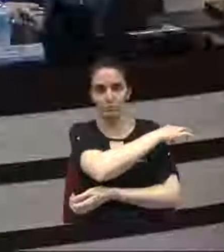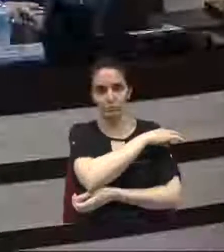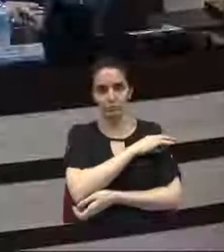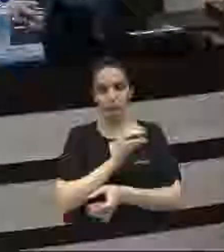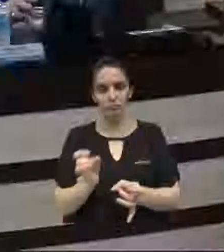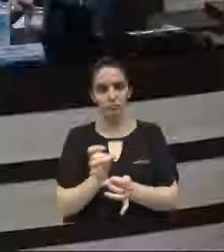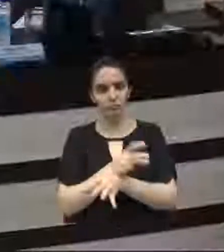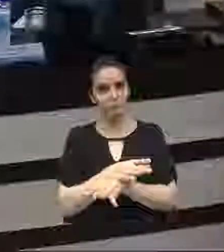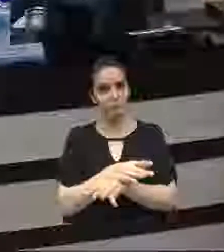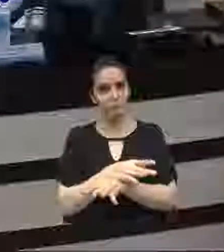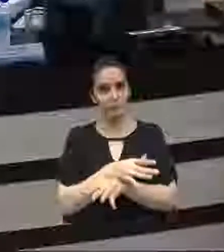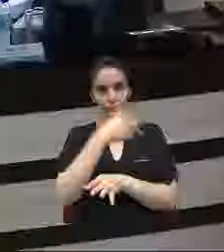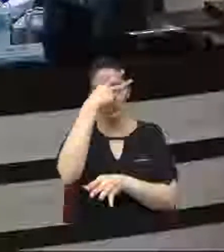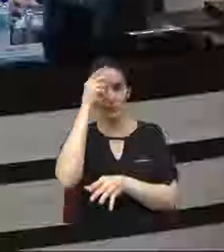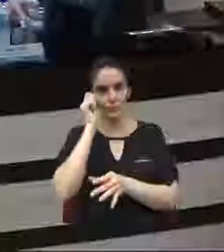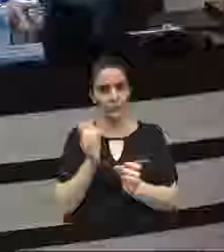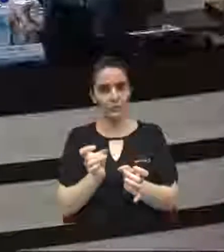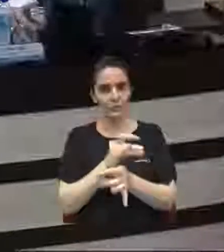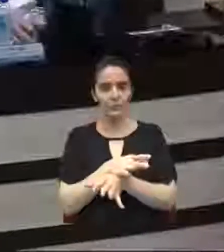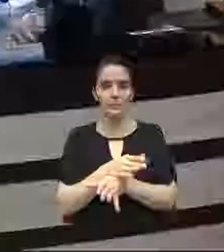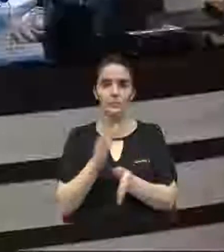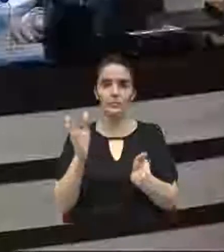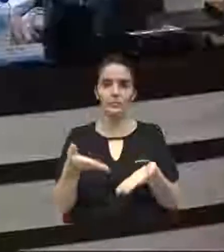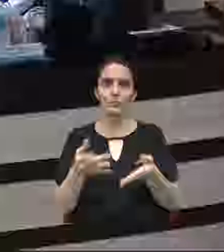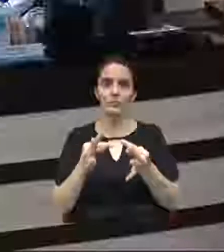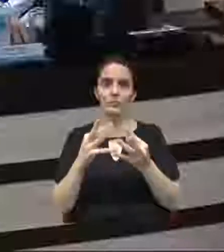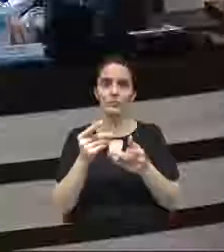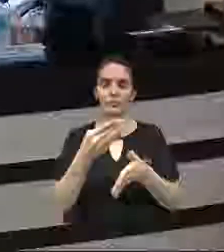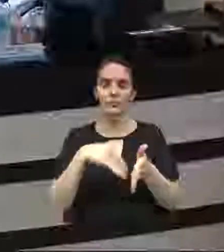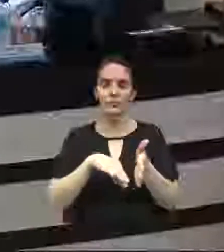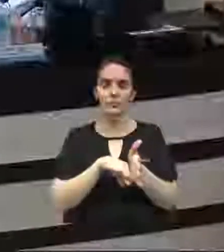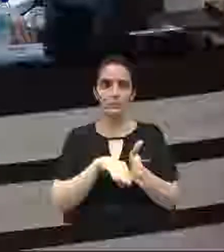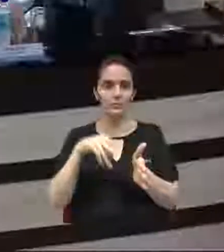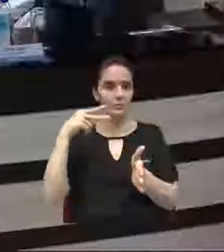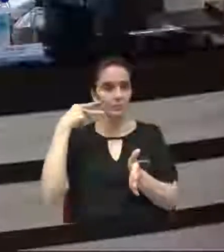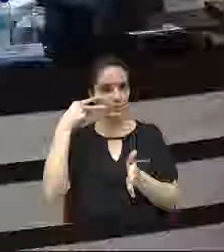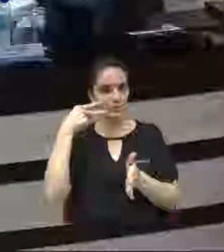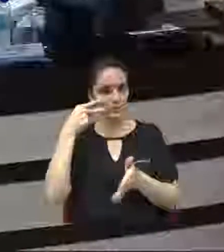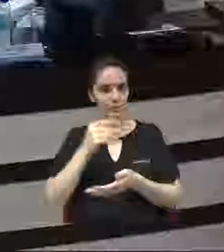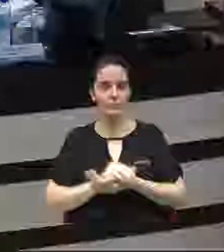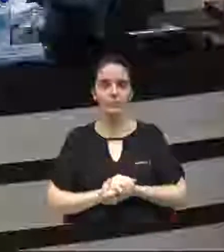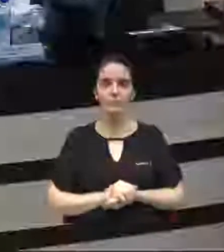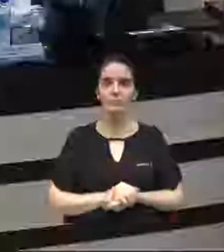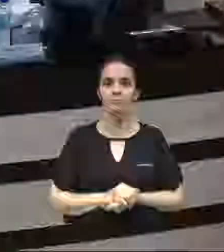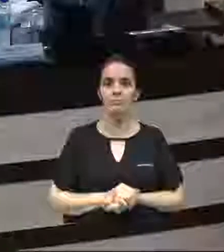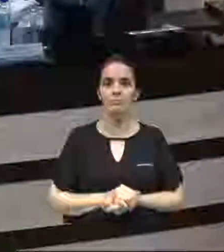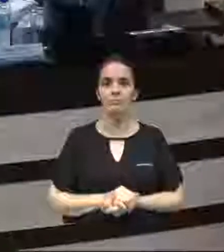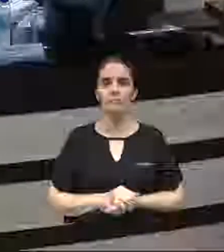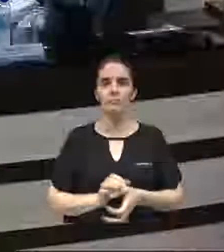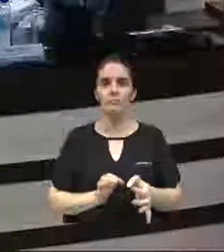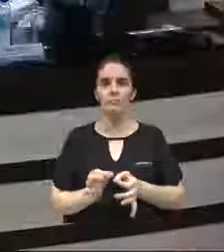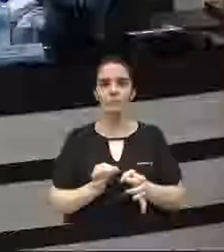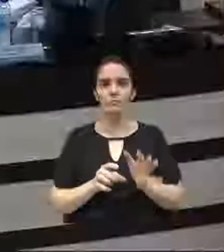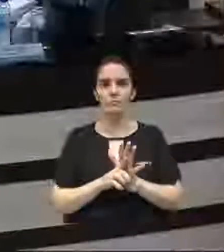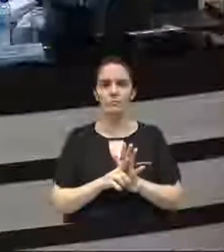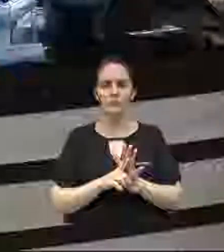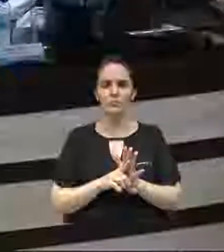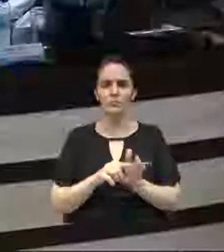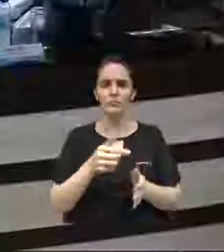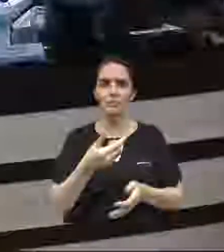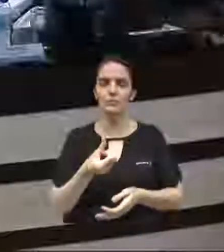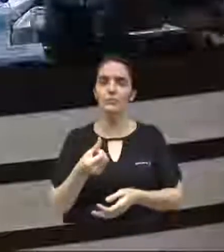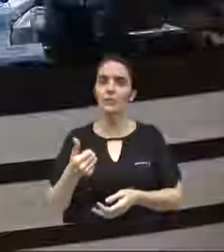presidente. Passaremos aos projetos dos vereadores. Pois não? Projeto de Lei